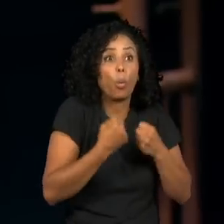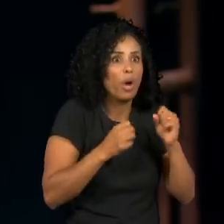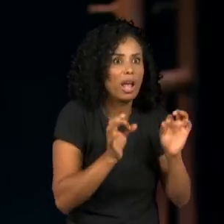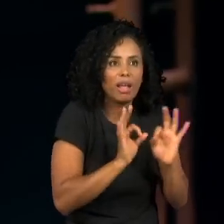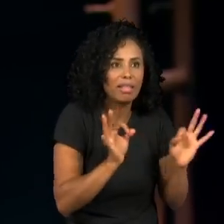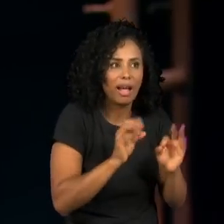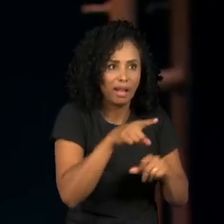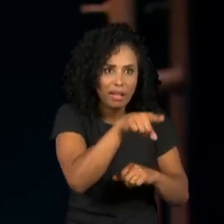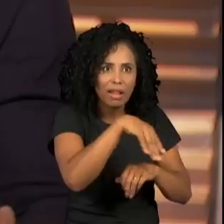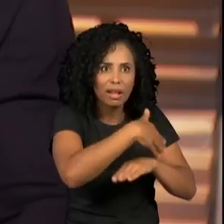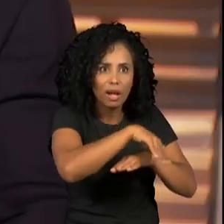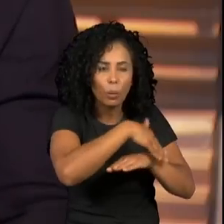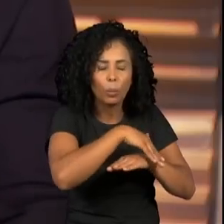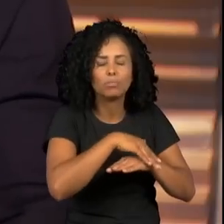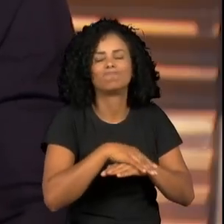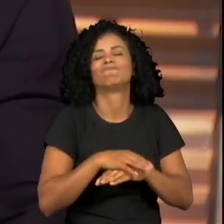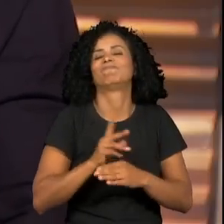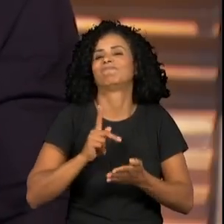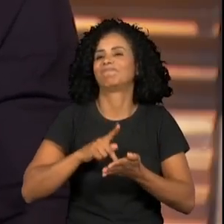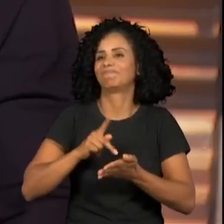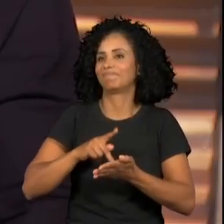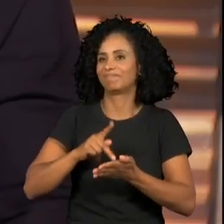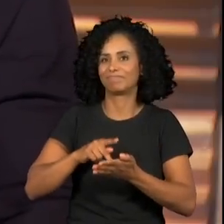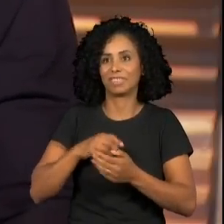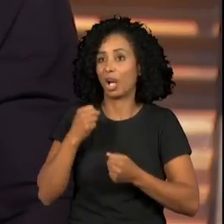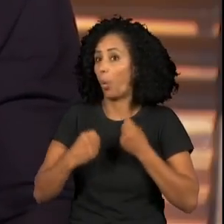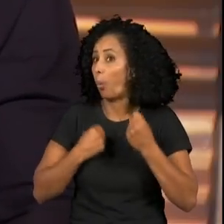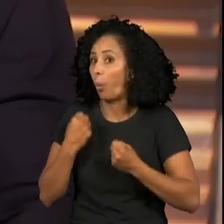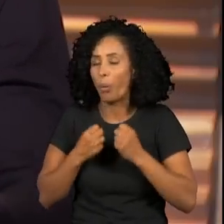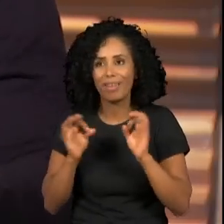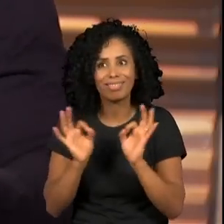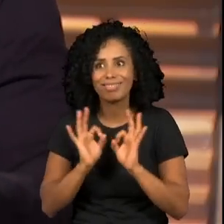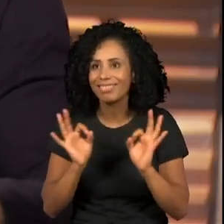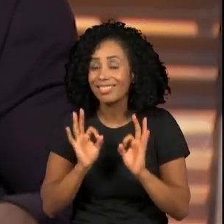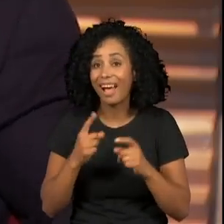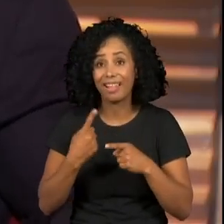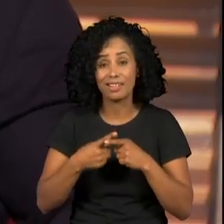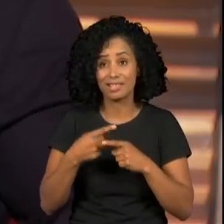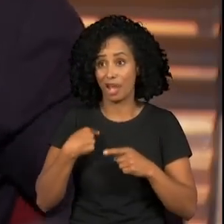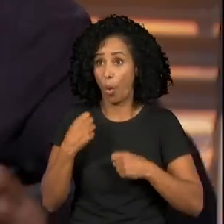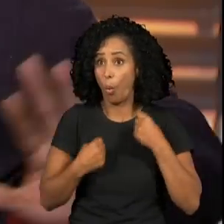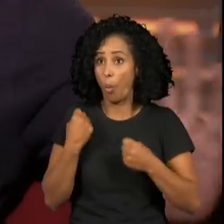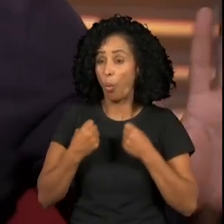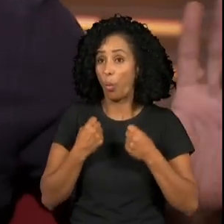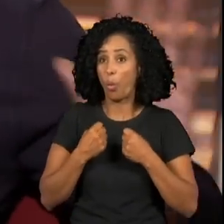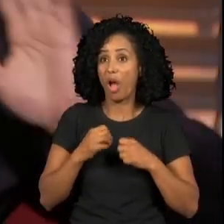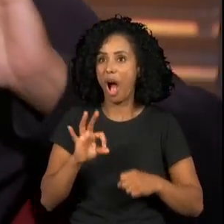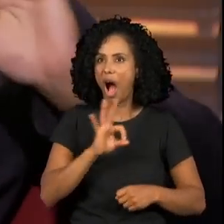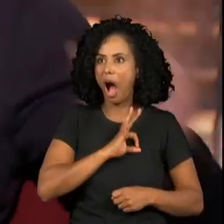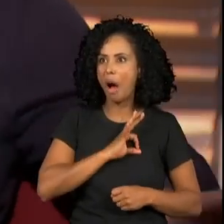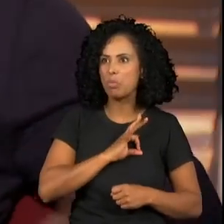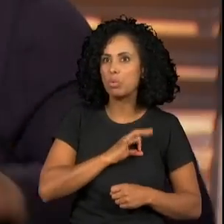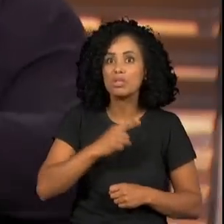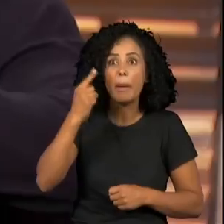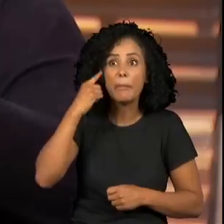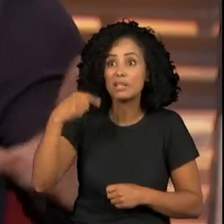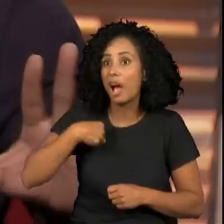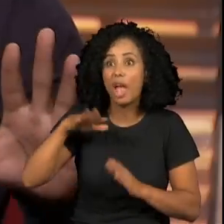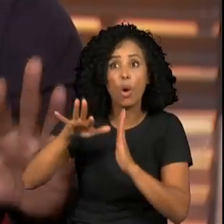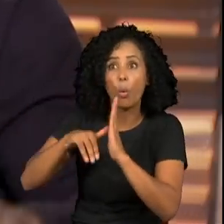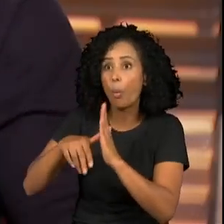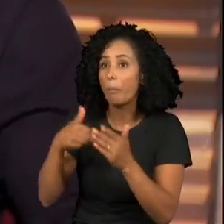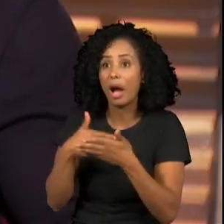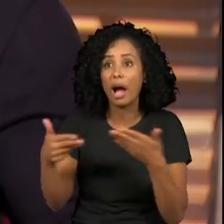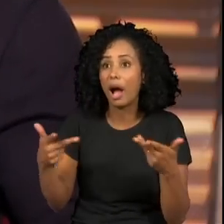exemplo, na rua. Com medo. Né? Não corra. Não corra, porque você pode ser confundido com alguma parada. Você pode ser confundido a todo momento com qualquer